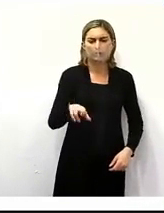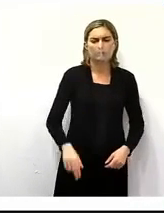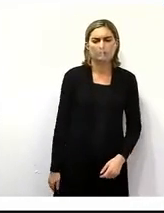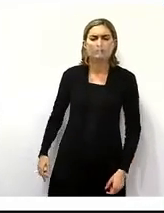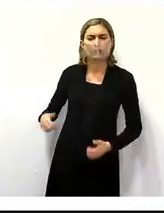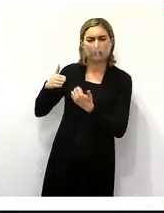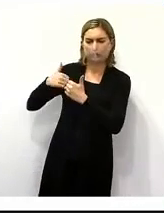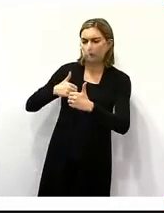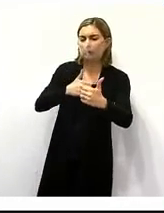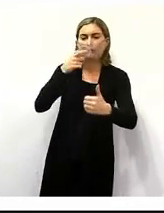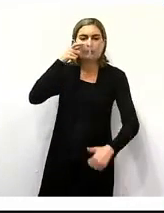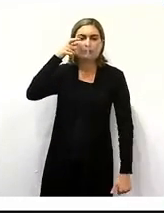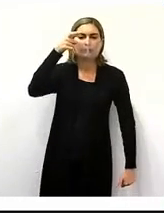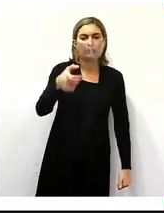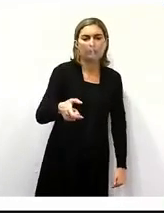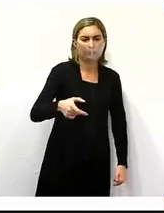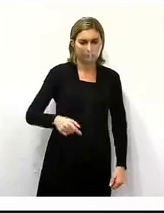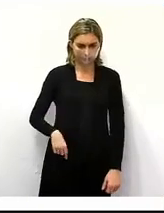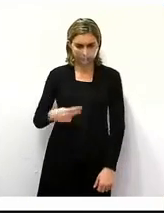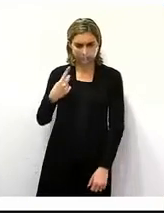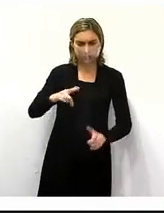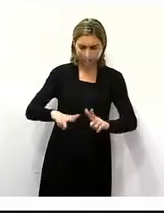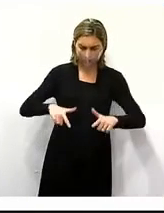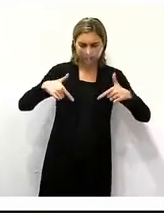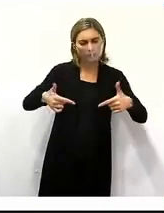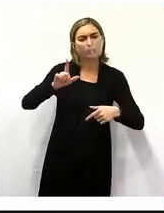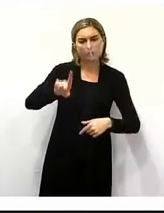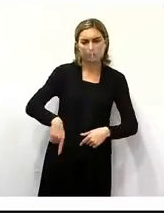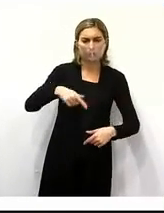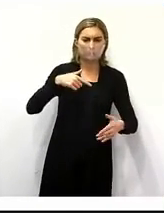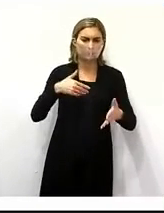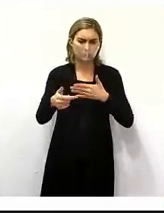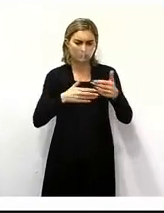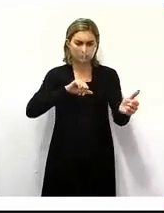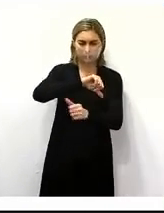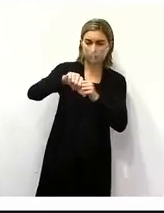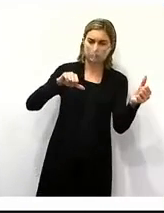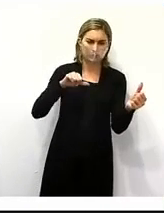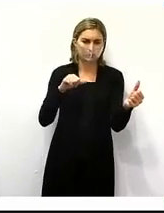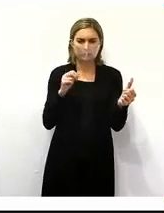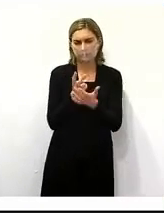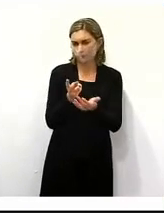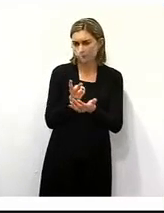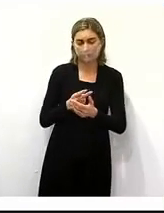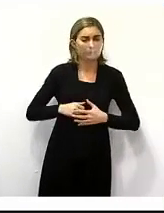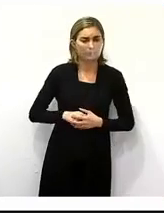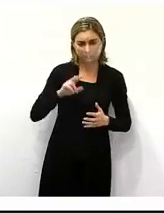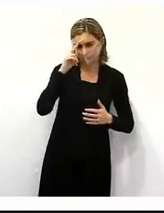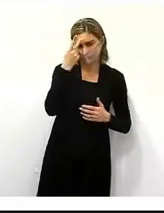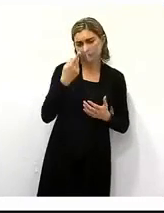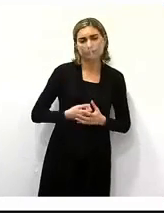alternativa, guiado por interesses, de modo que suas ações são imprevisíveis e inconstantes. Volta aqui para